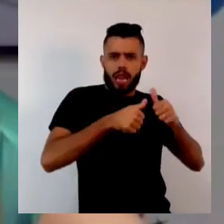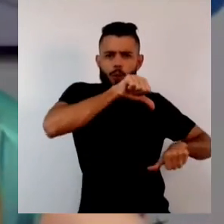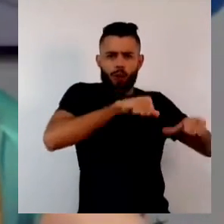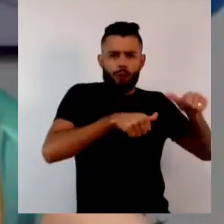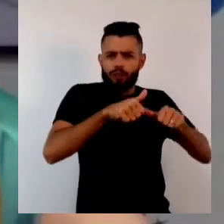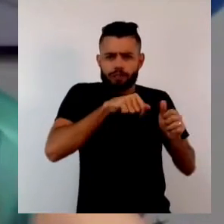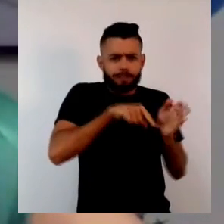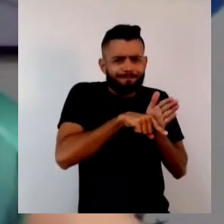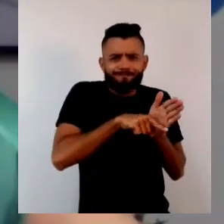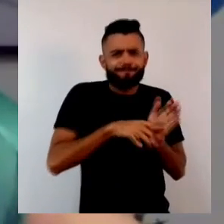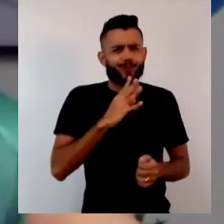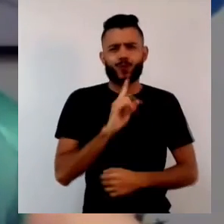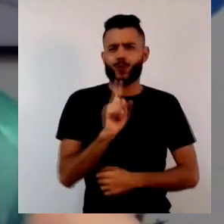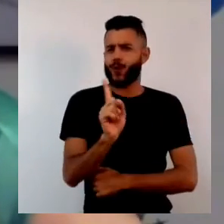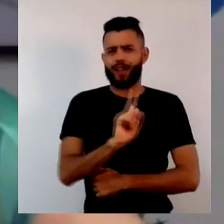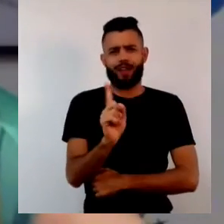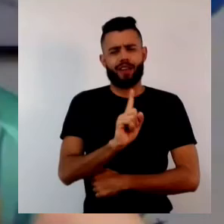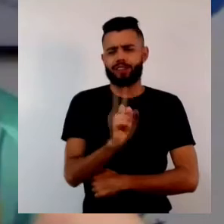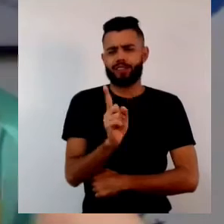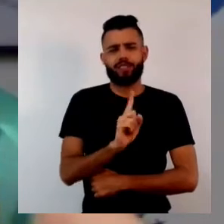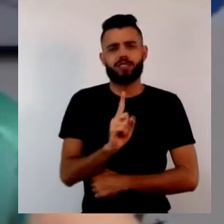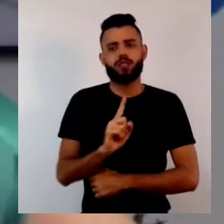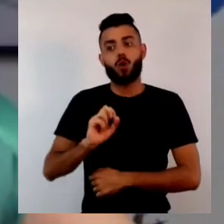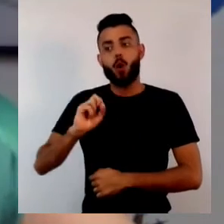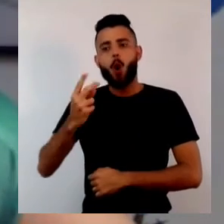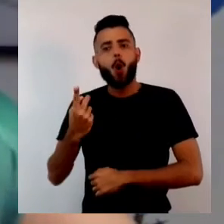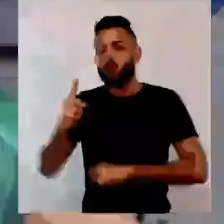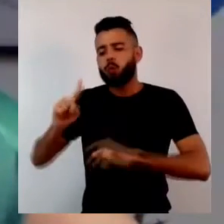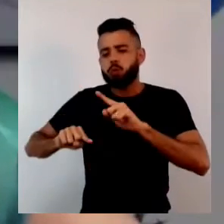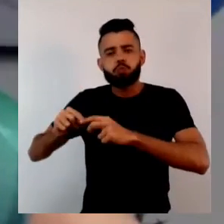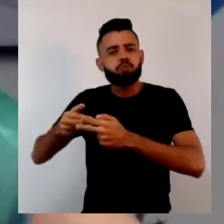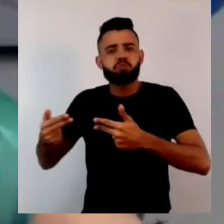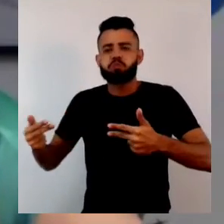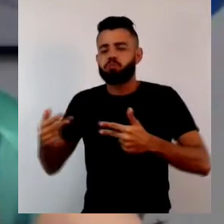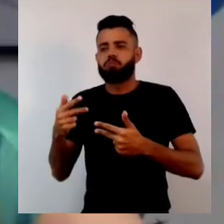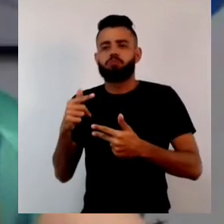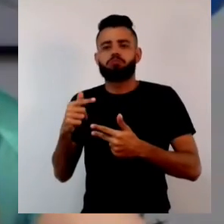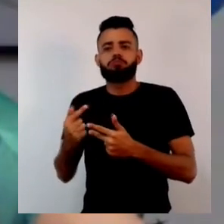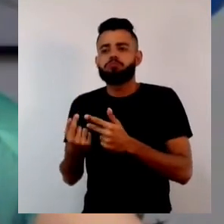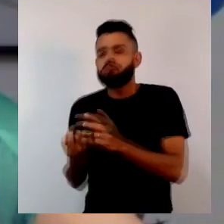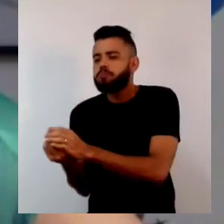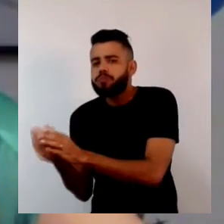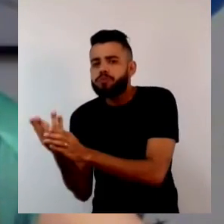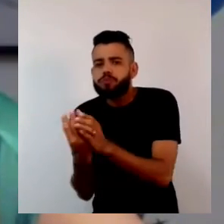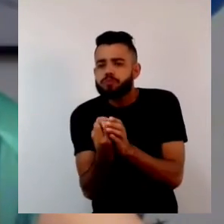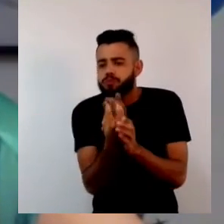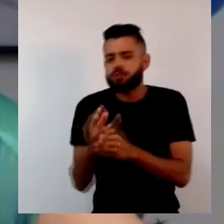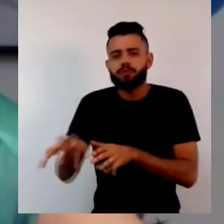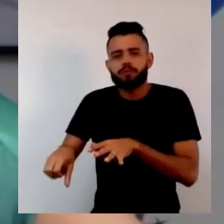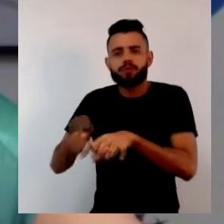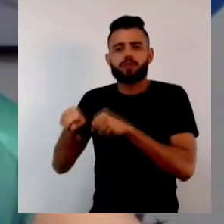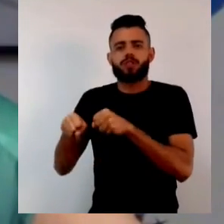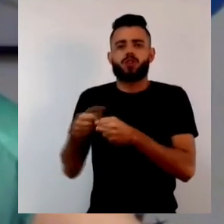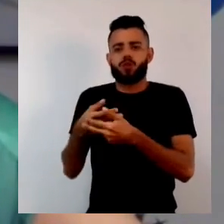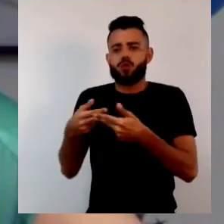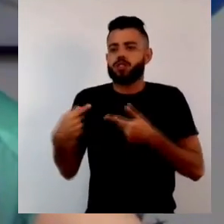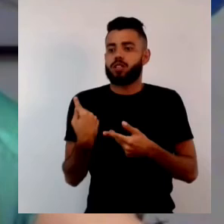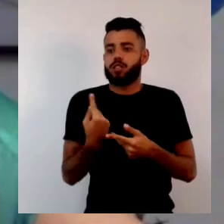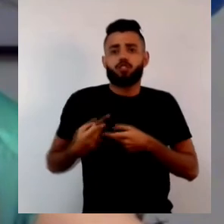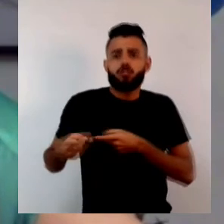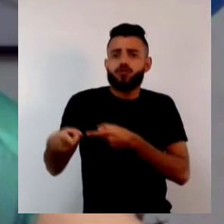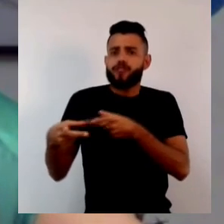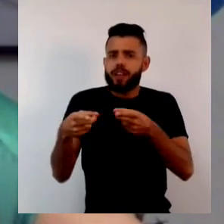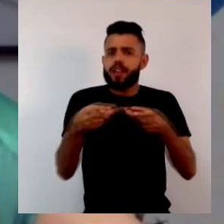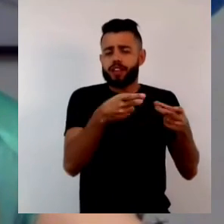que muitas vezes serve de ingrediente para os produtos que a gente vende, né, na publicidade. Né?